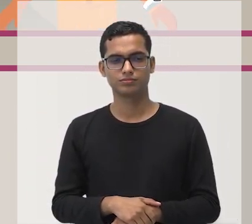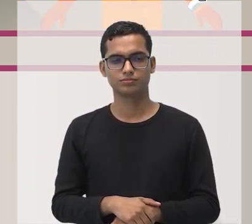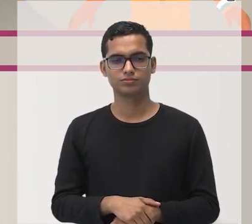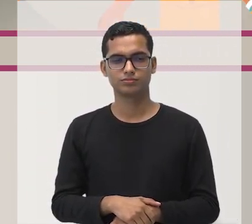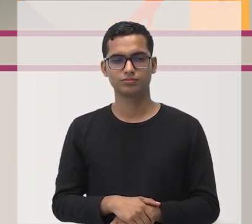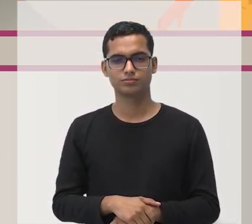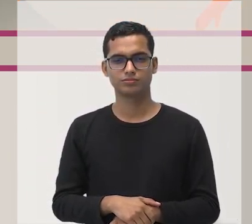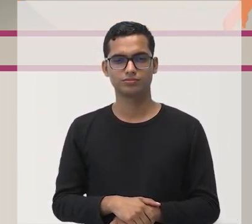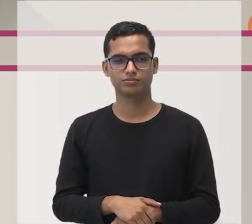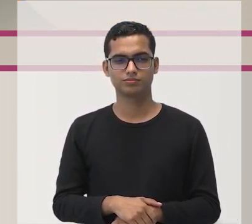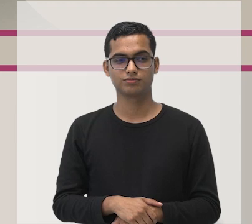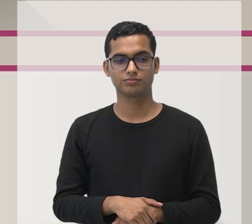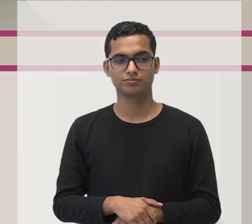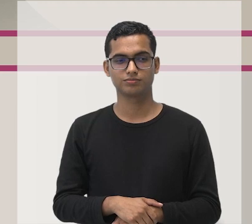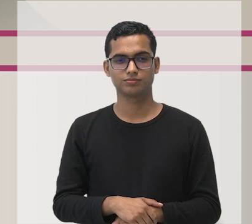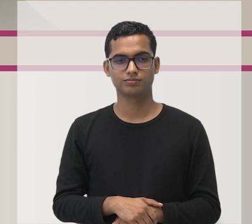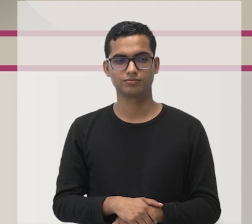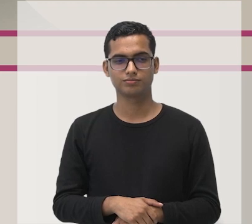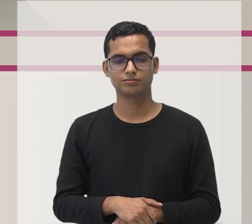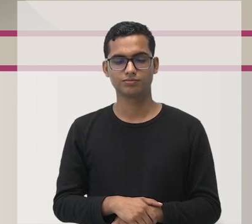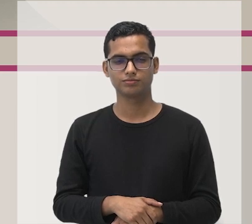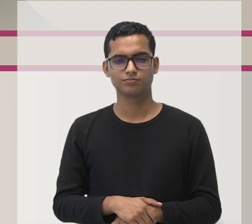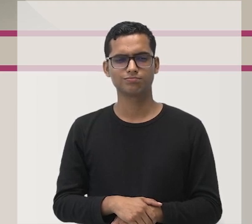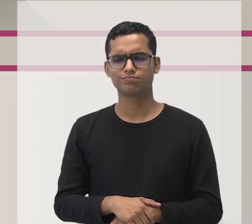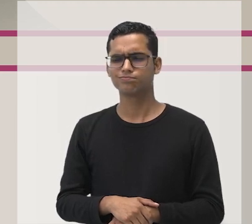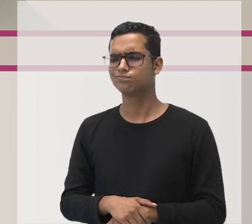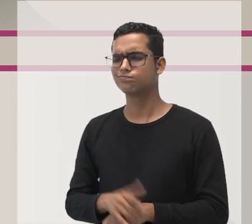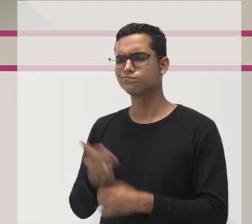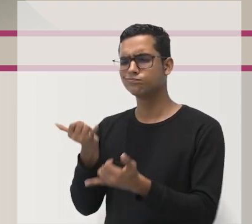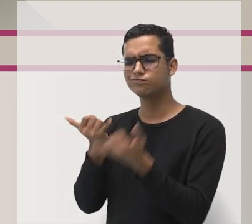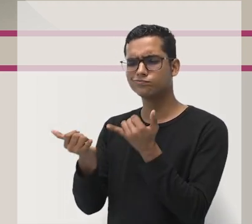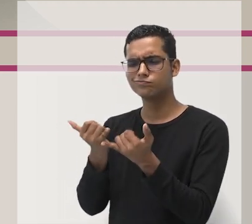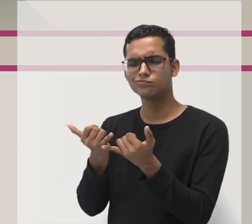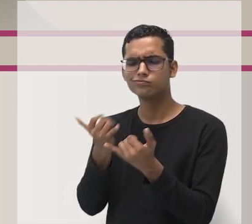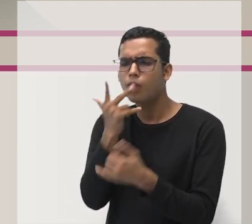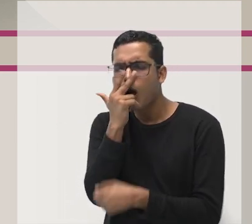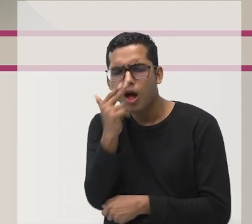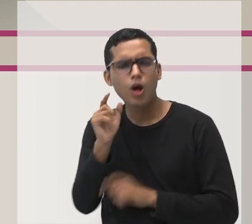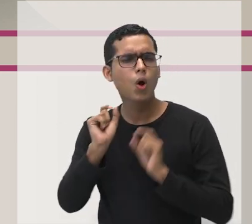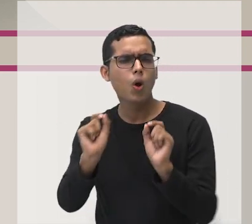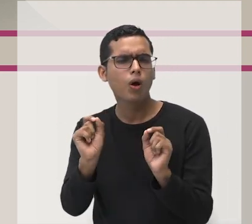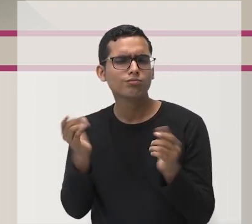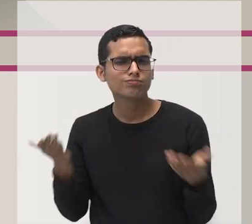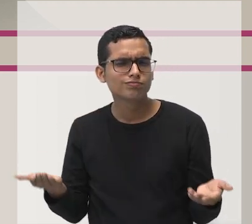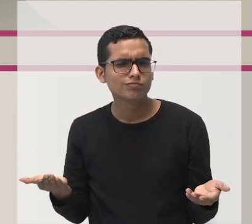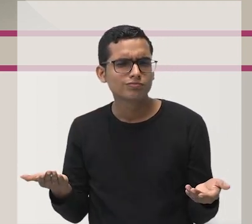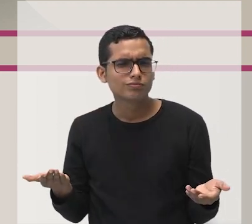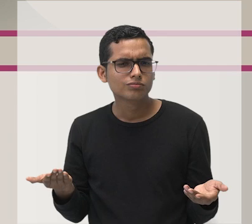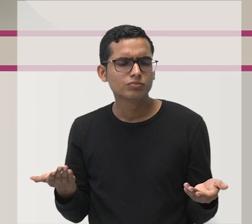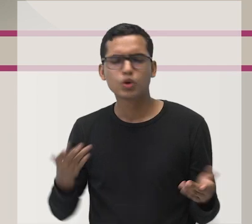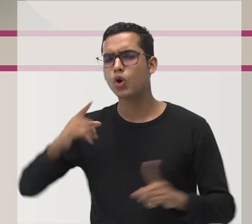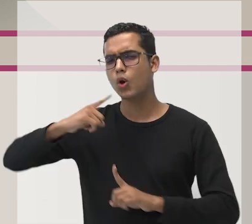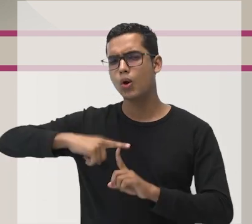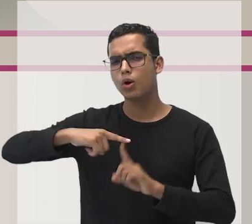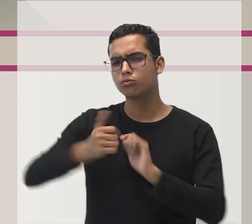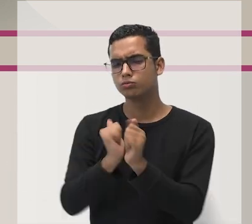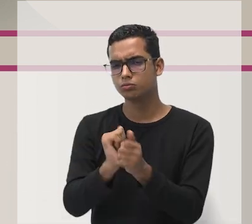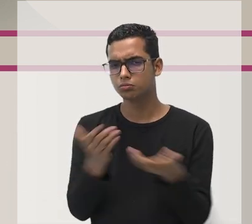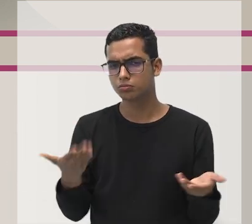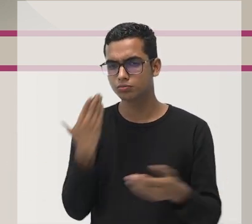Com quem será que ela aparece, hein? O que vocês acham? E qual é essa modalidade? É